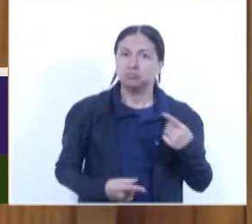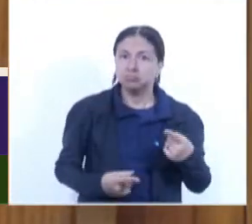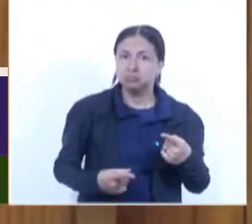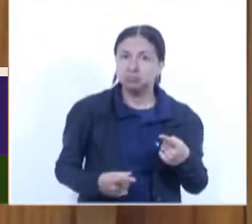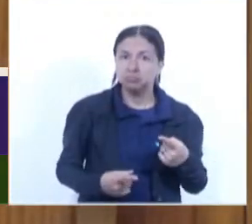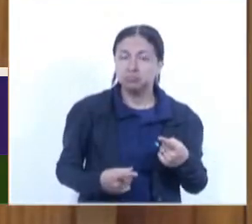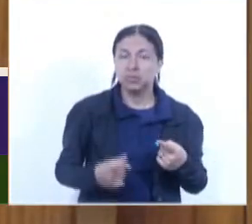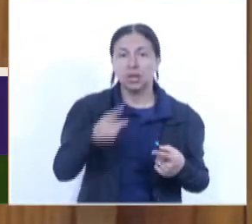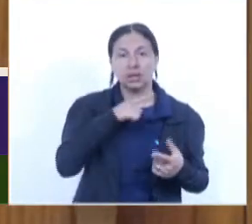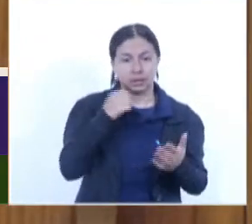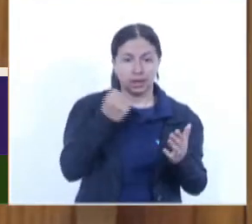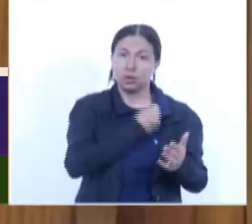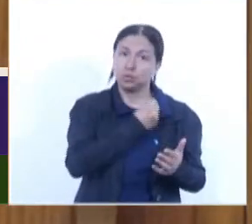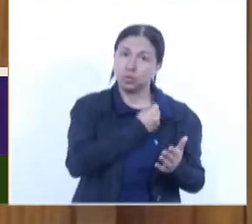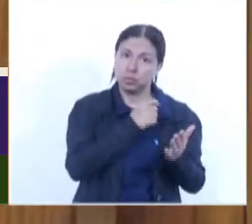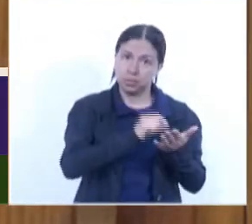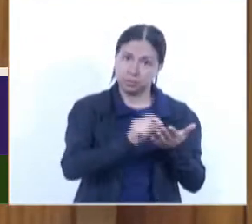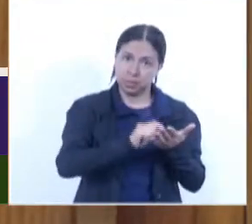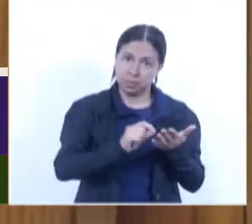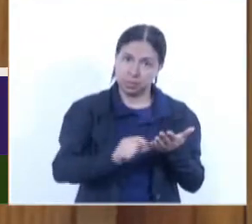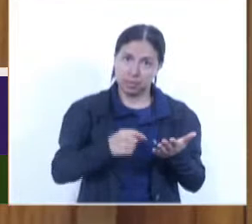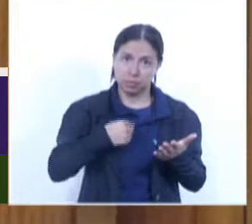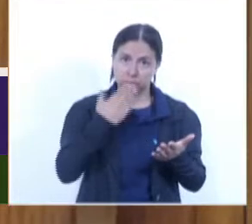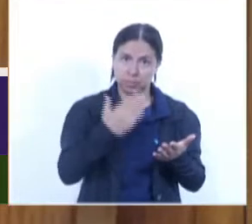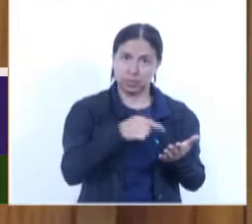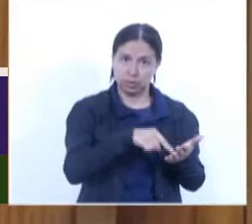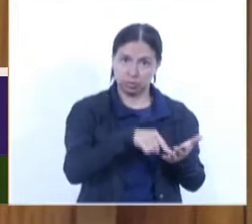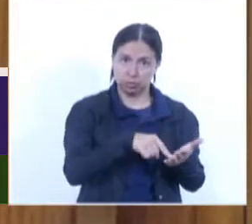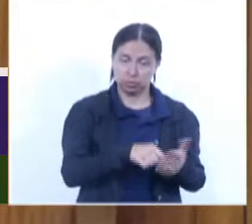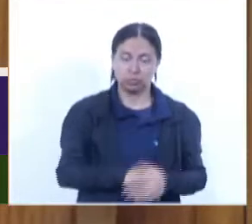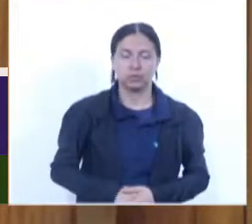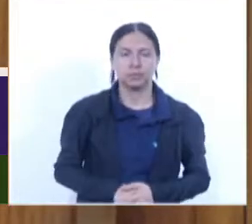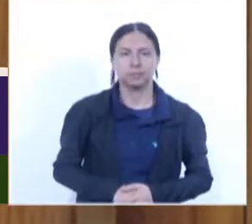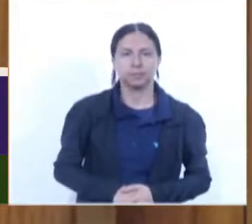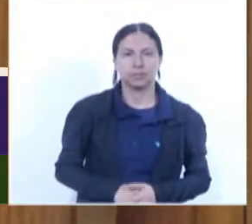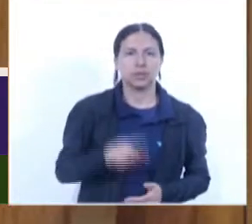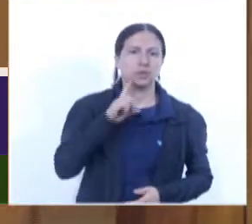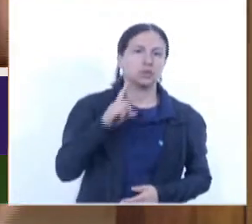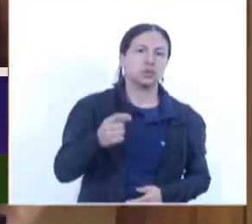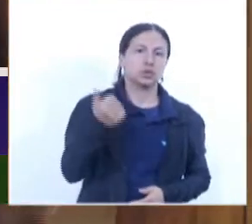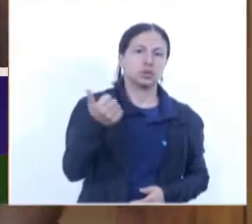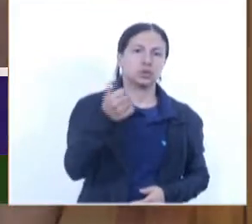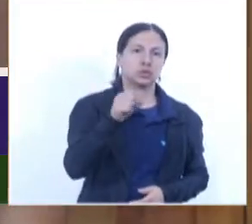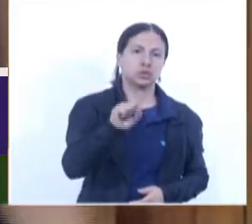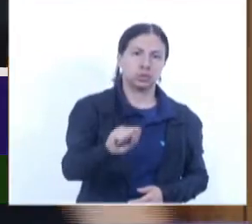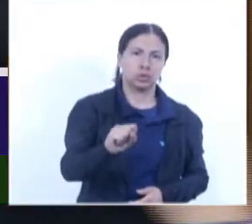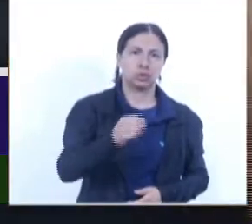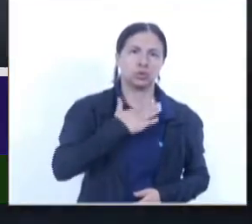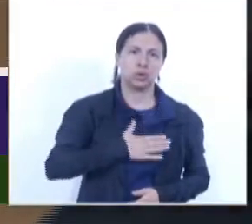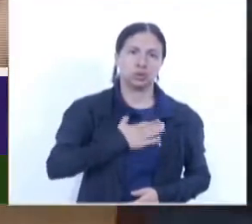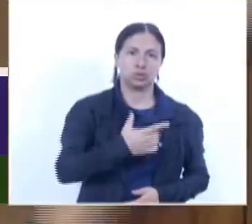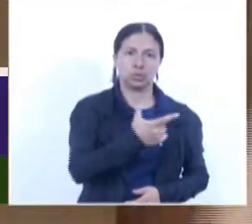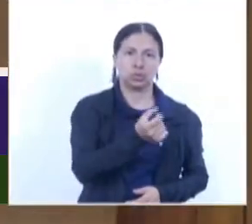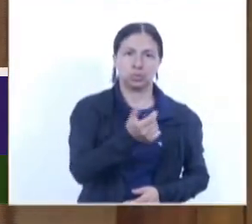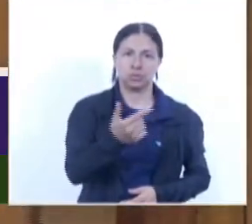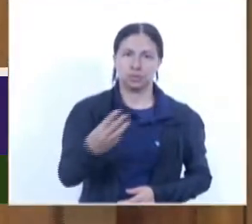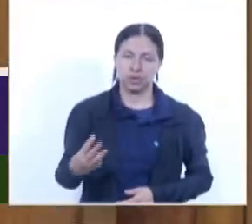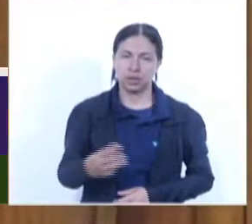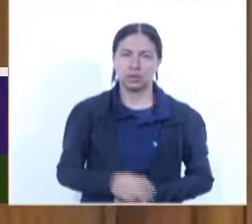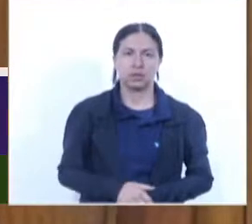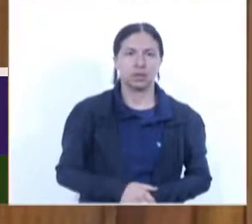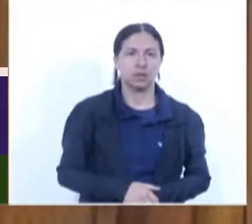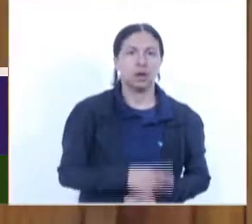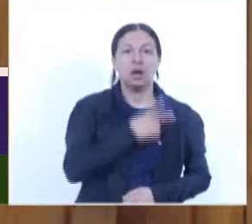aí posteriormente o e-mail do dia 18 de agosto de 2023 comunica que os boletos estariam